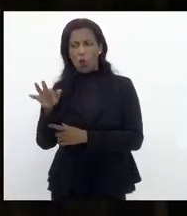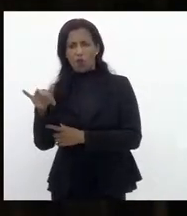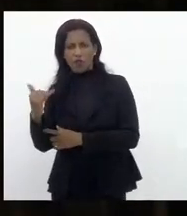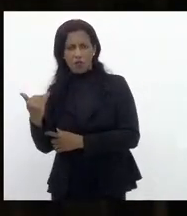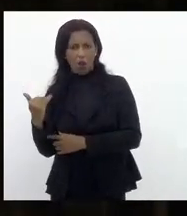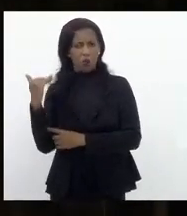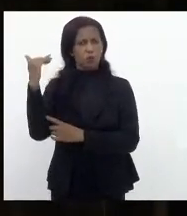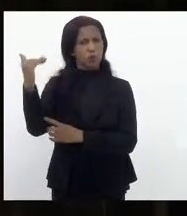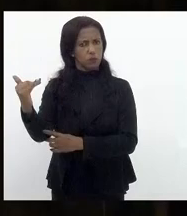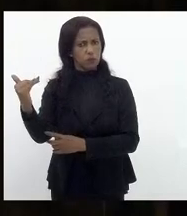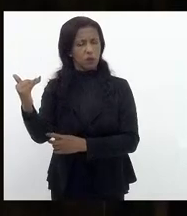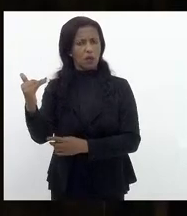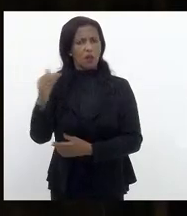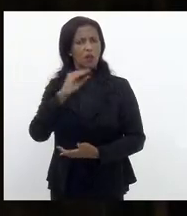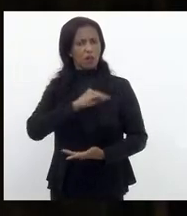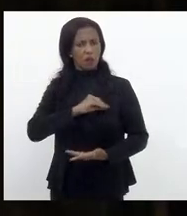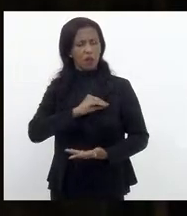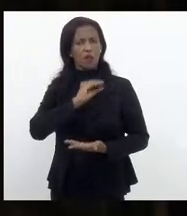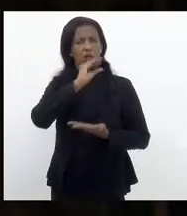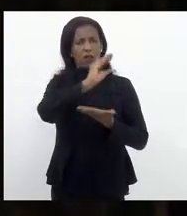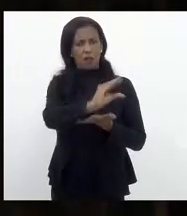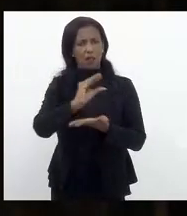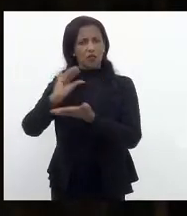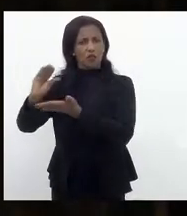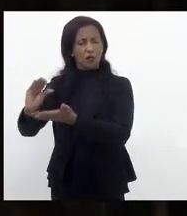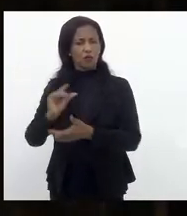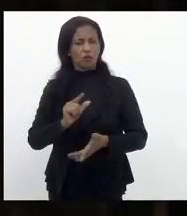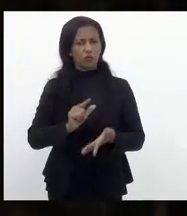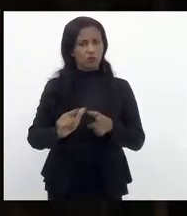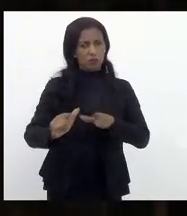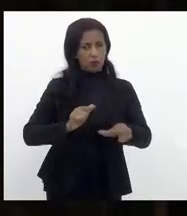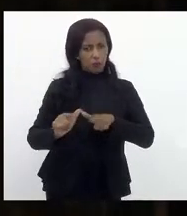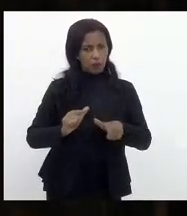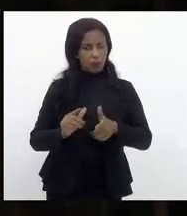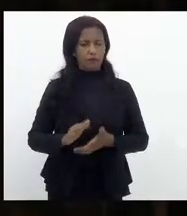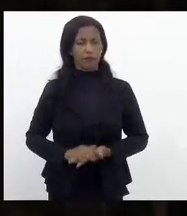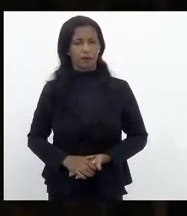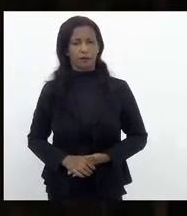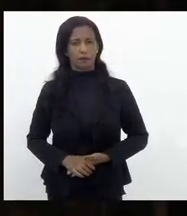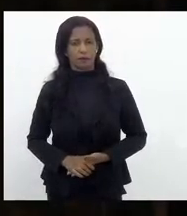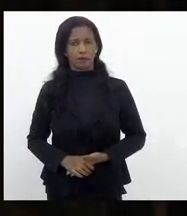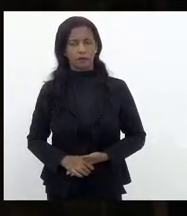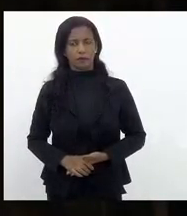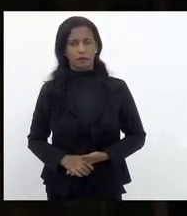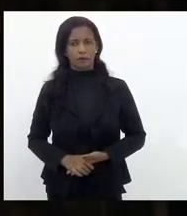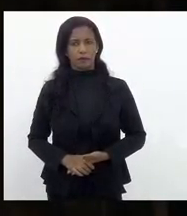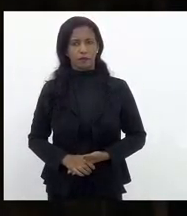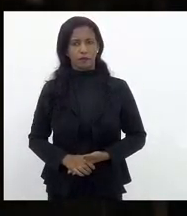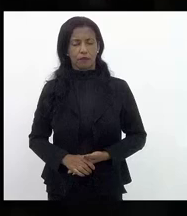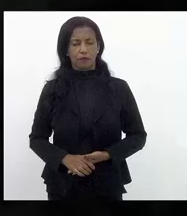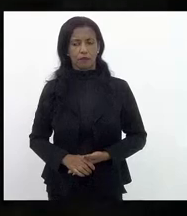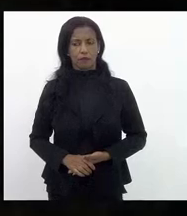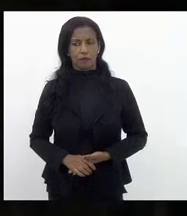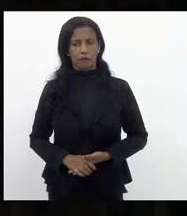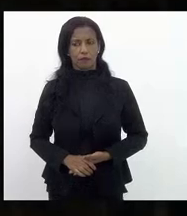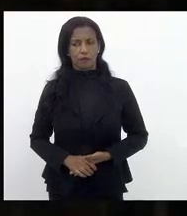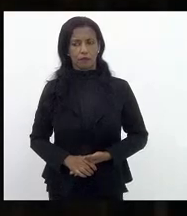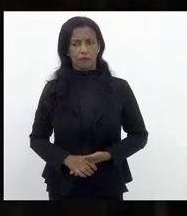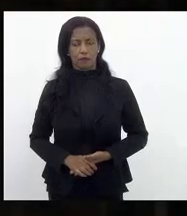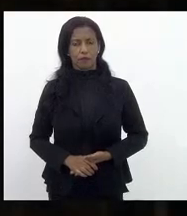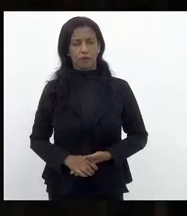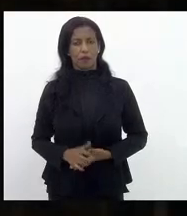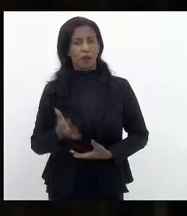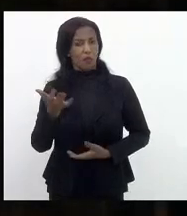nessa gratificação do regime especial de trabalho a hora